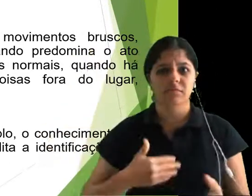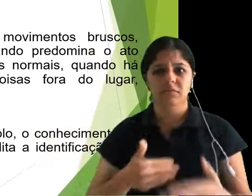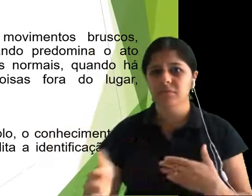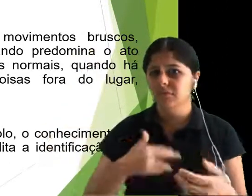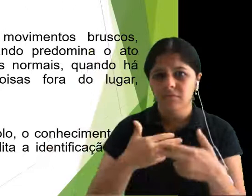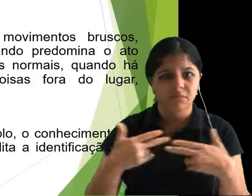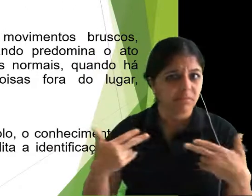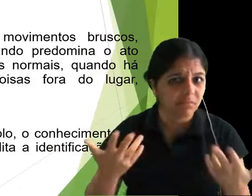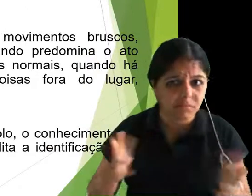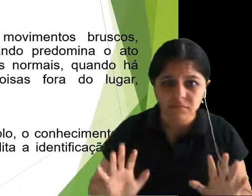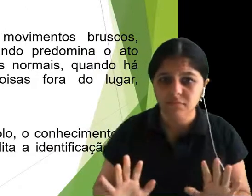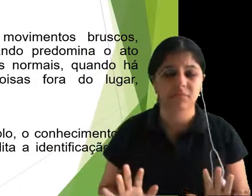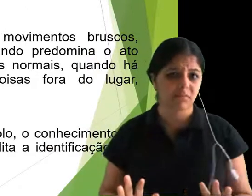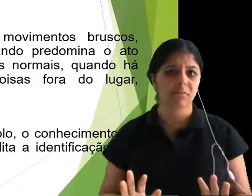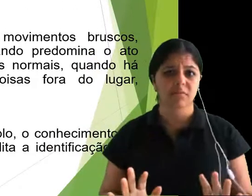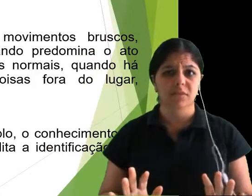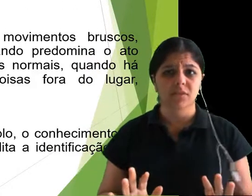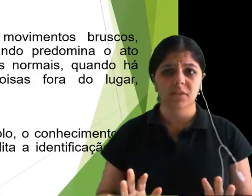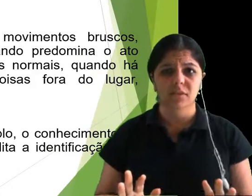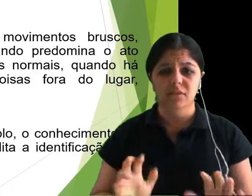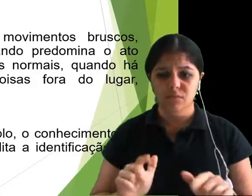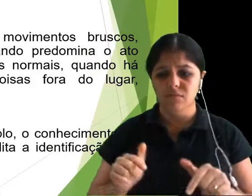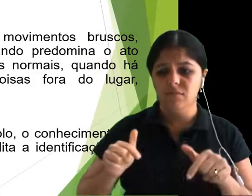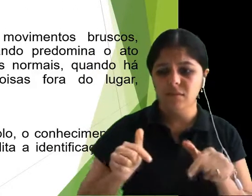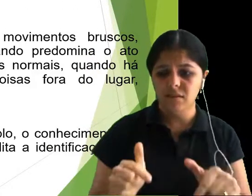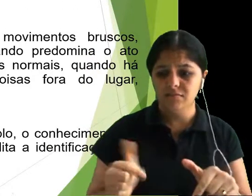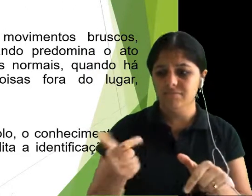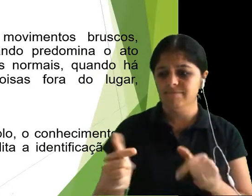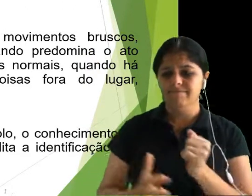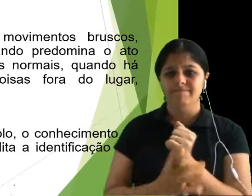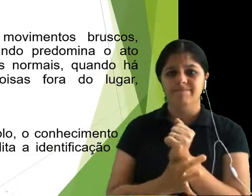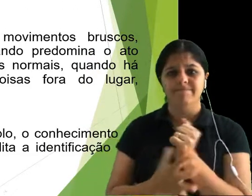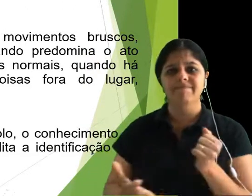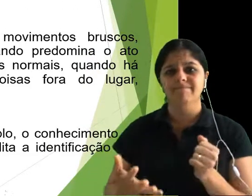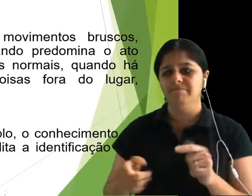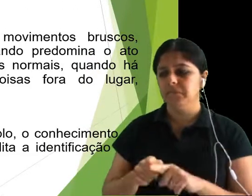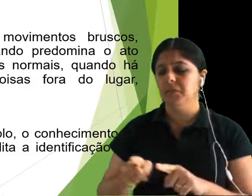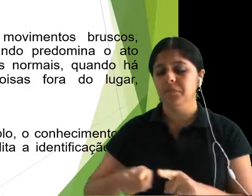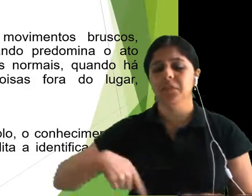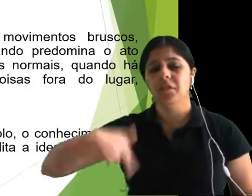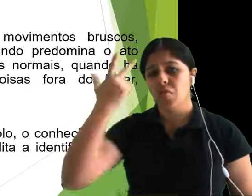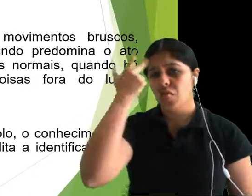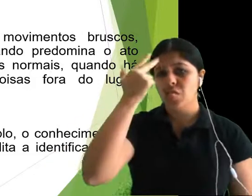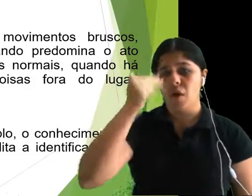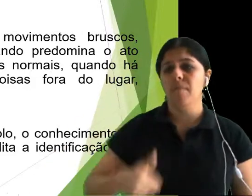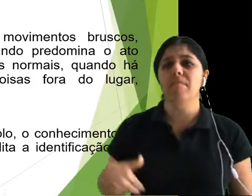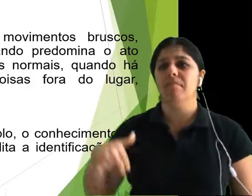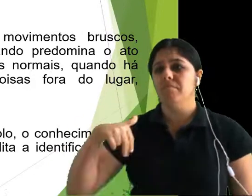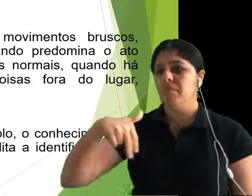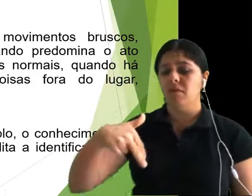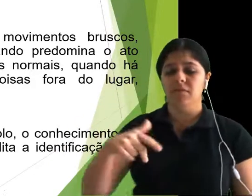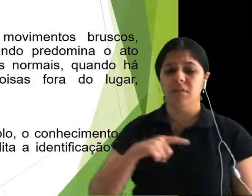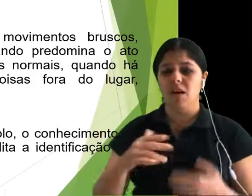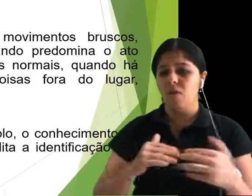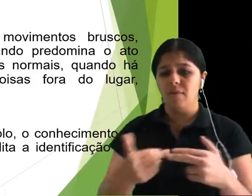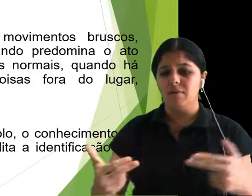imprevisto, tá? Quando geralmente predomina o ato inseguro. Ou mesmo nos movimentos normais, quando pode ter uma condição